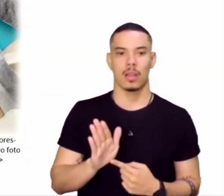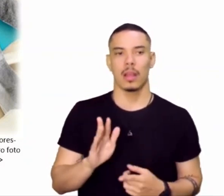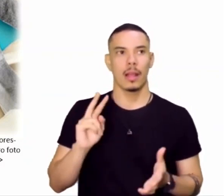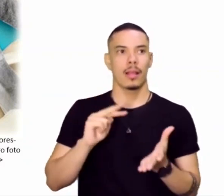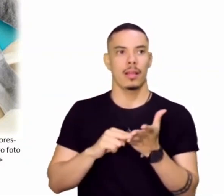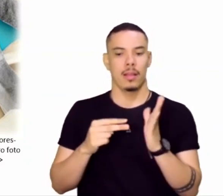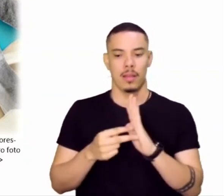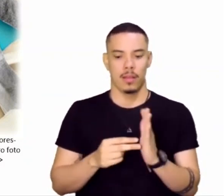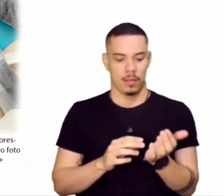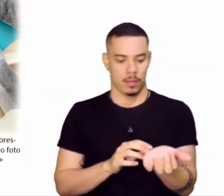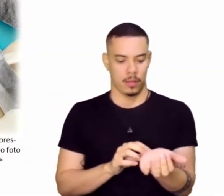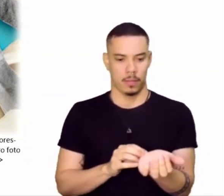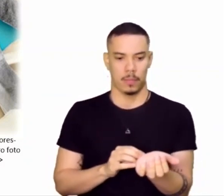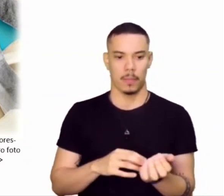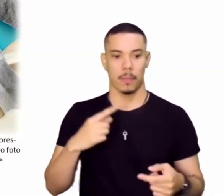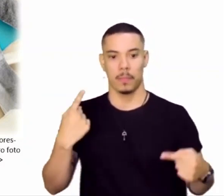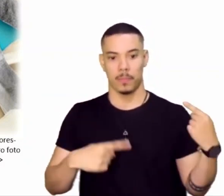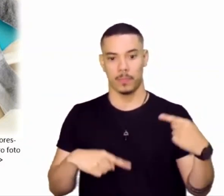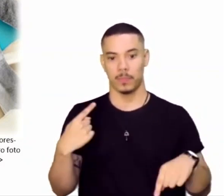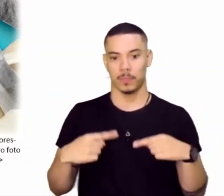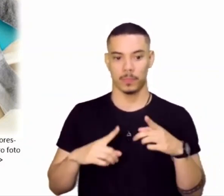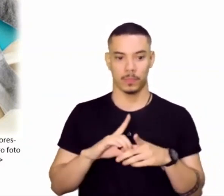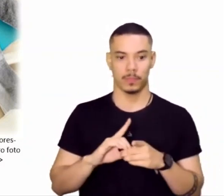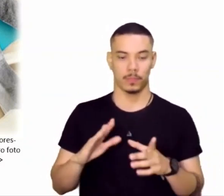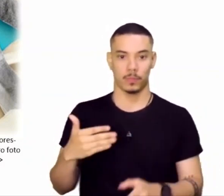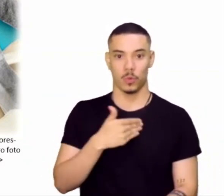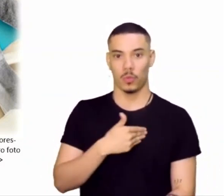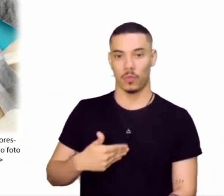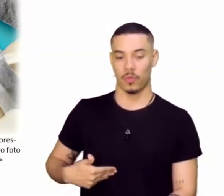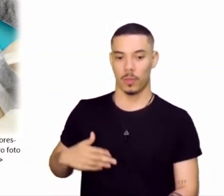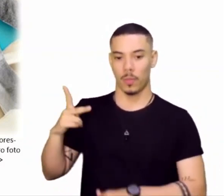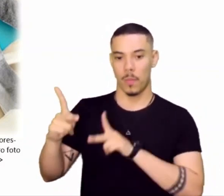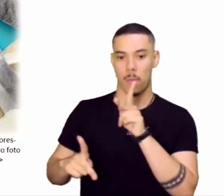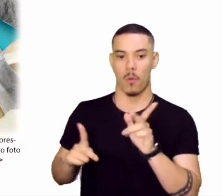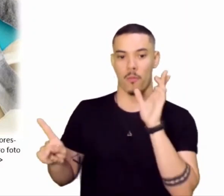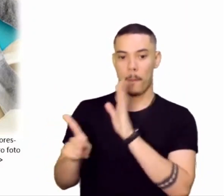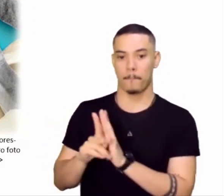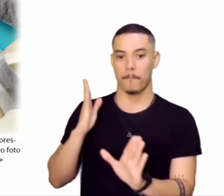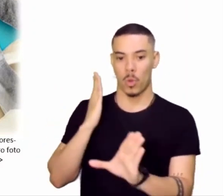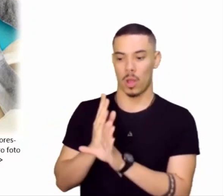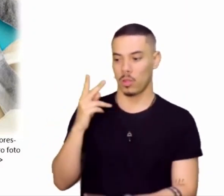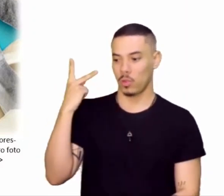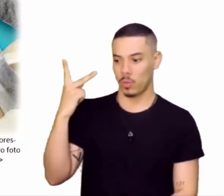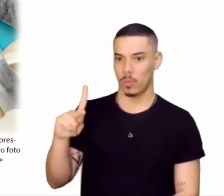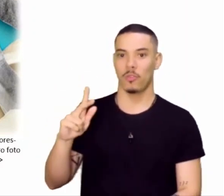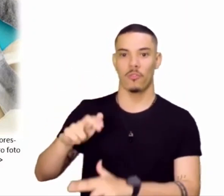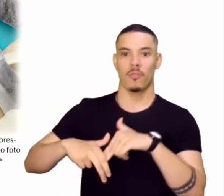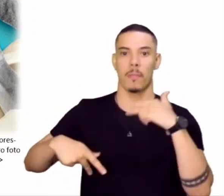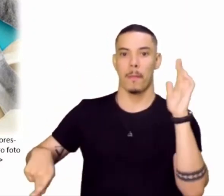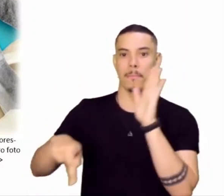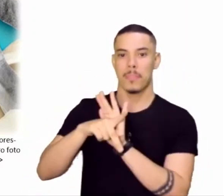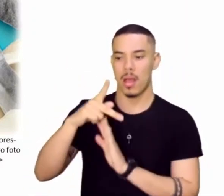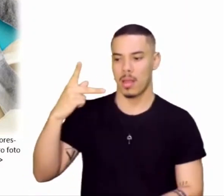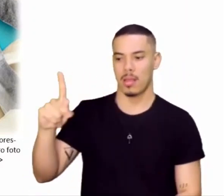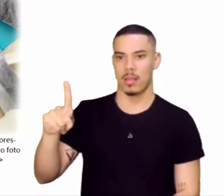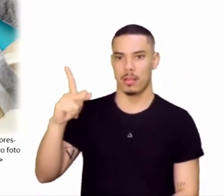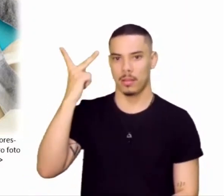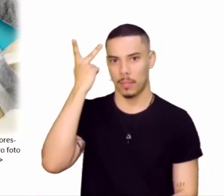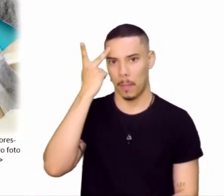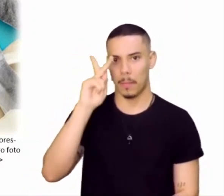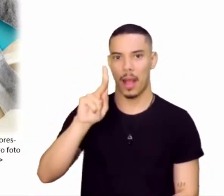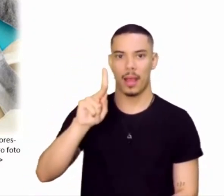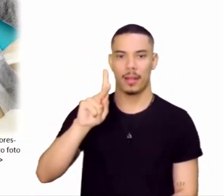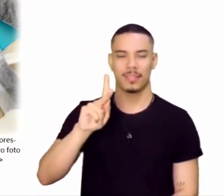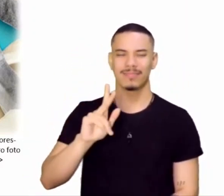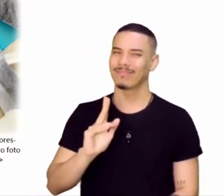formulação política democrática, com o governo do povo, pelo povo e para o povo. O povo da